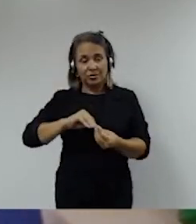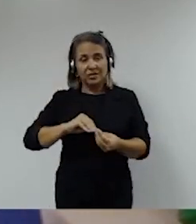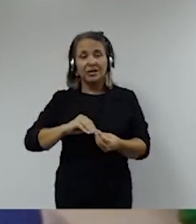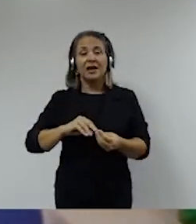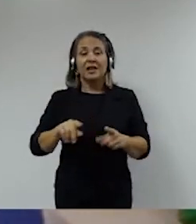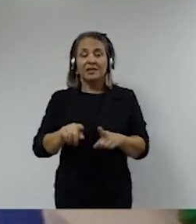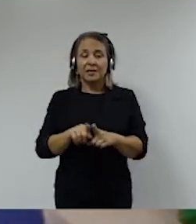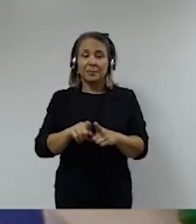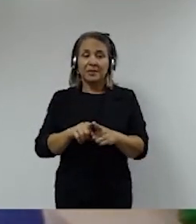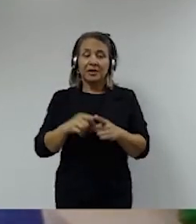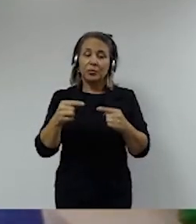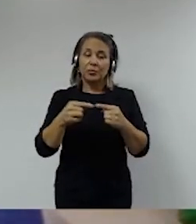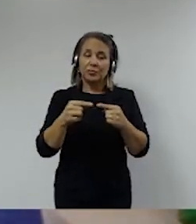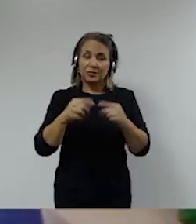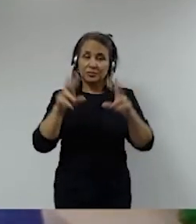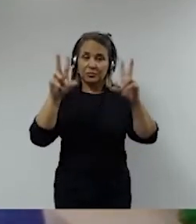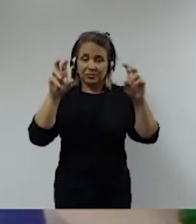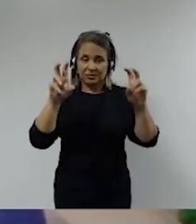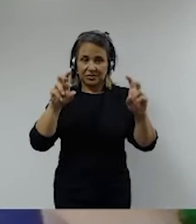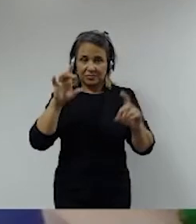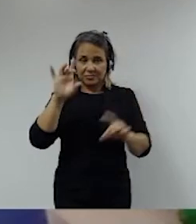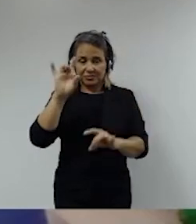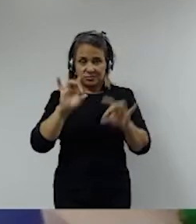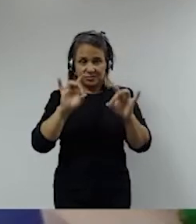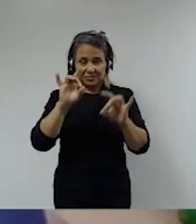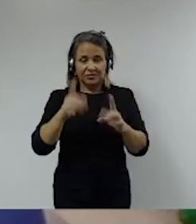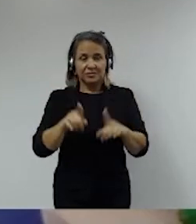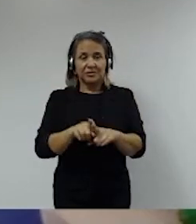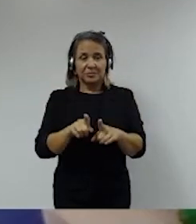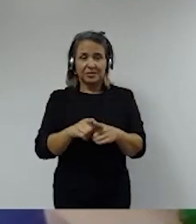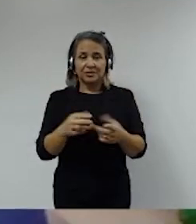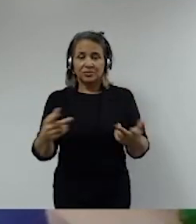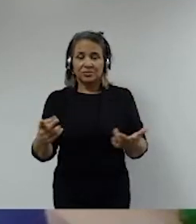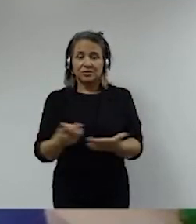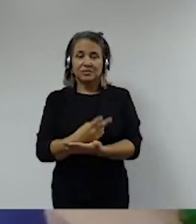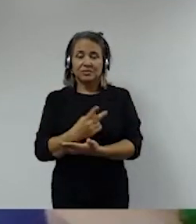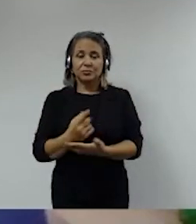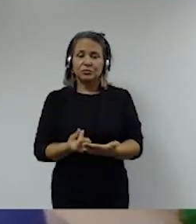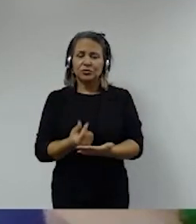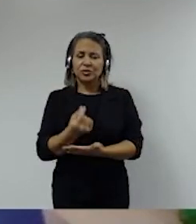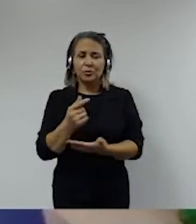específico também, com relação aos recursos escassos na pandemia,